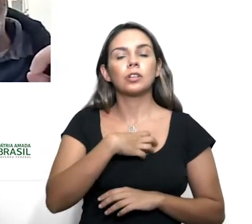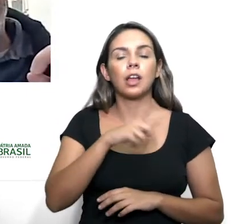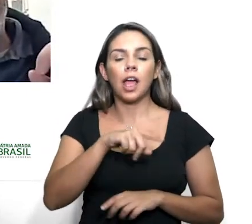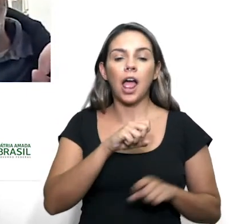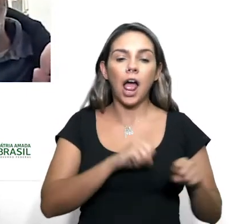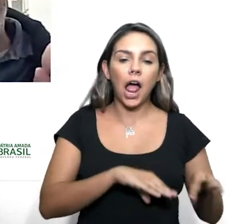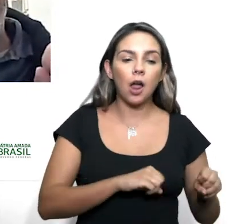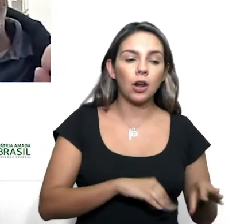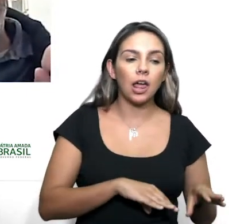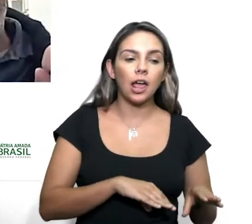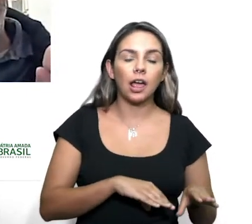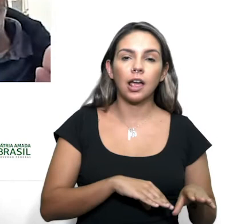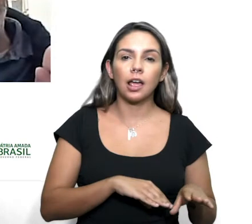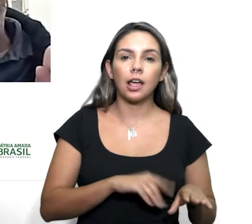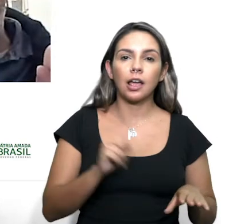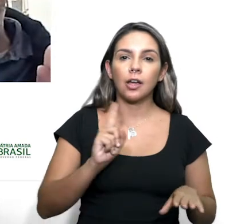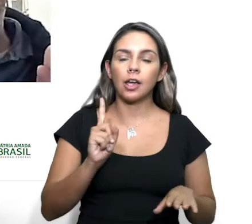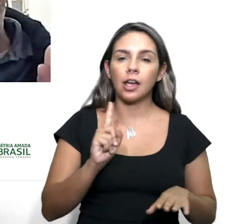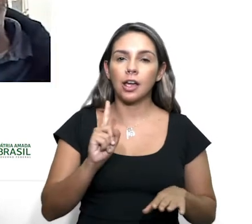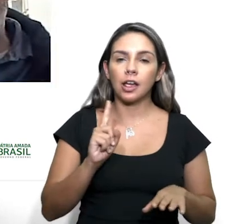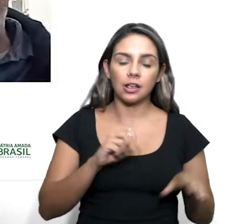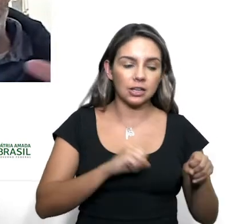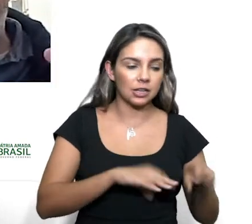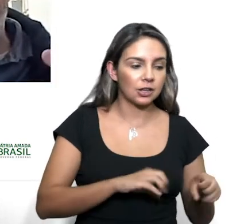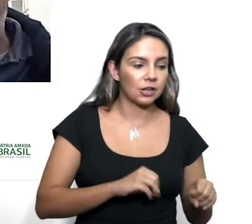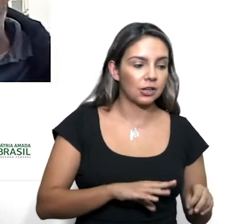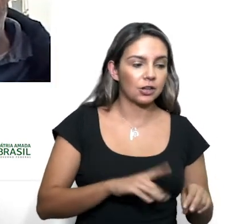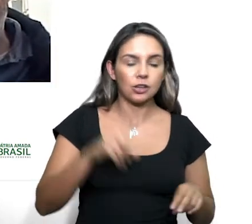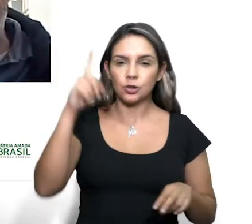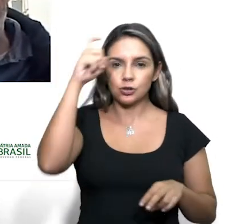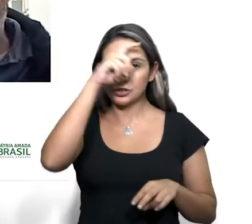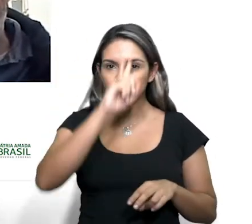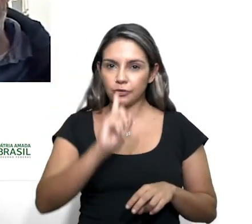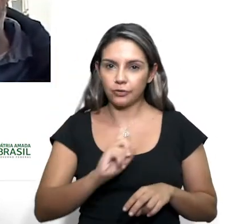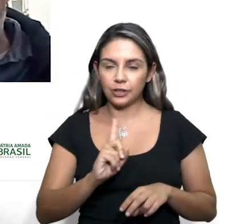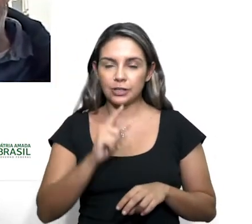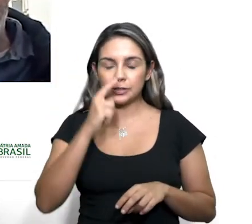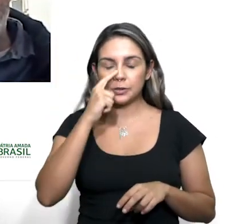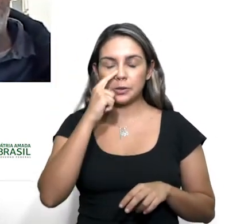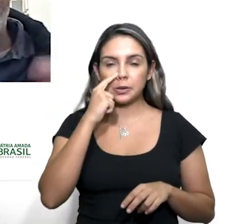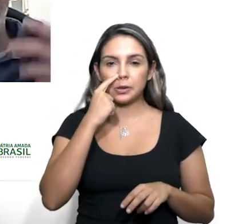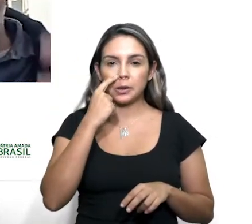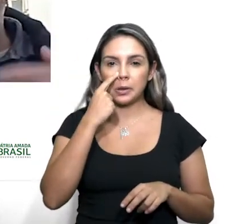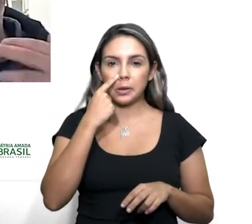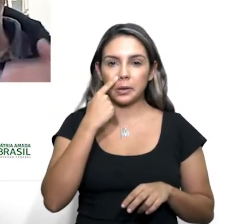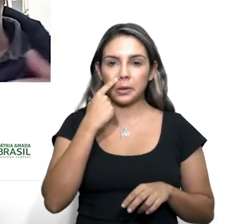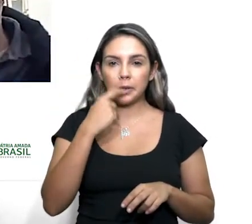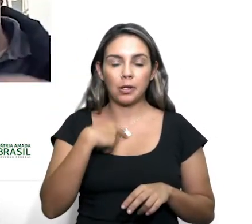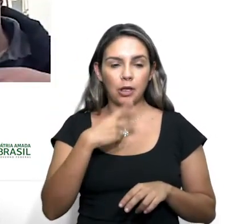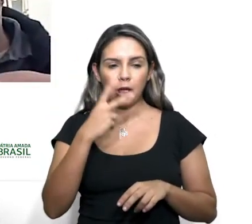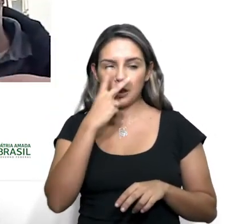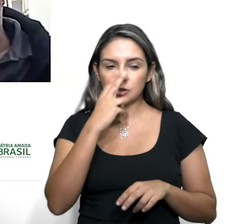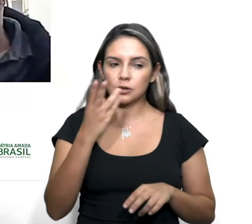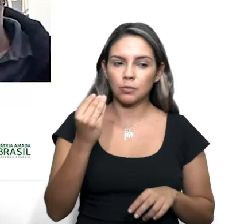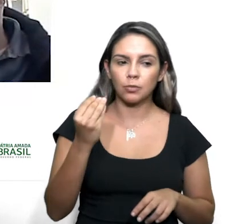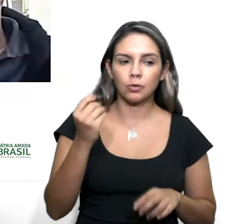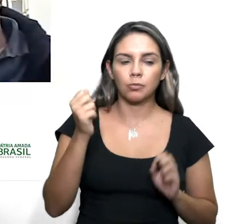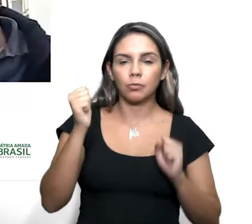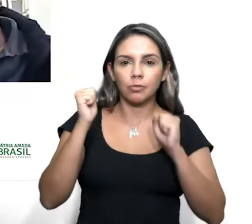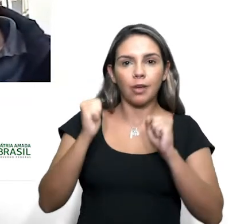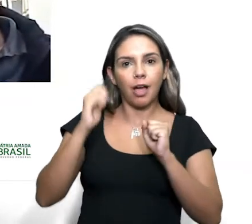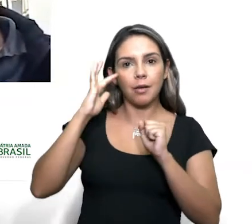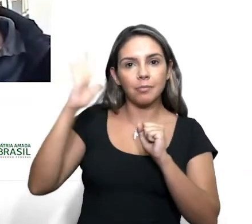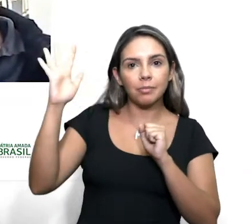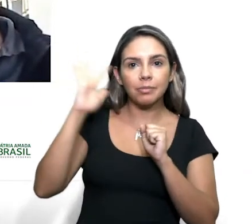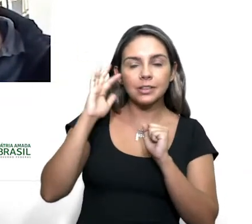aulas é que não dou aulas sobre definições, não me interessa nada isso. Eu gosto muito do processo de pensar.